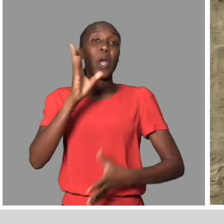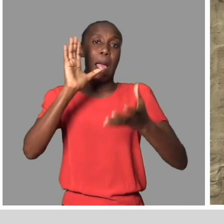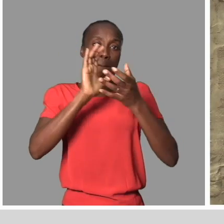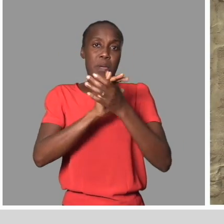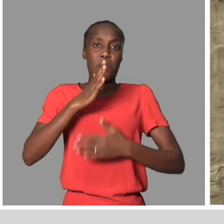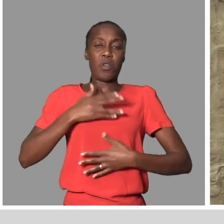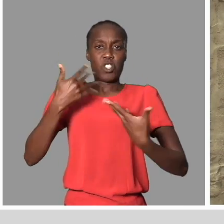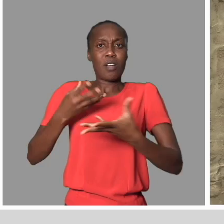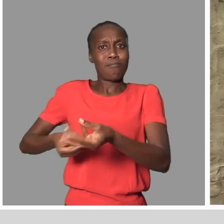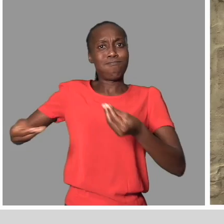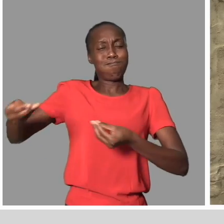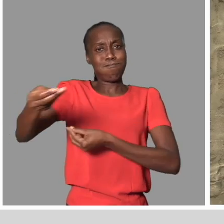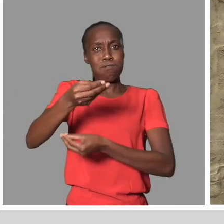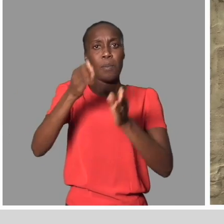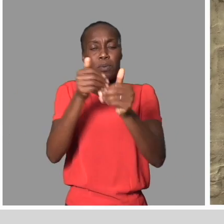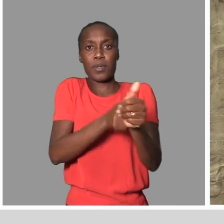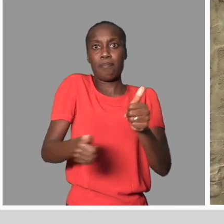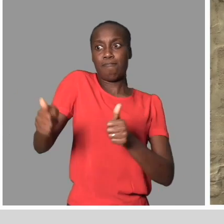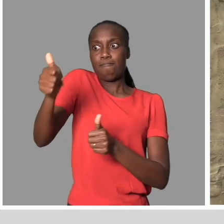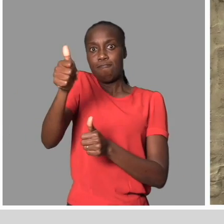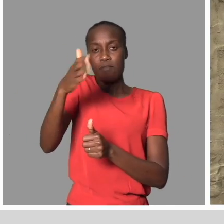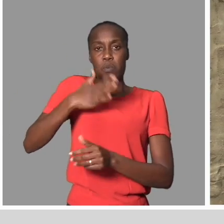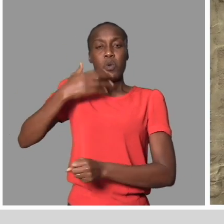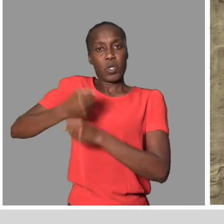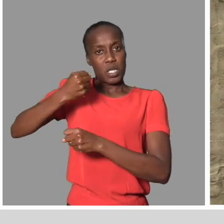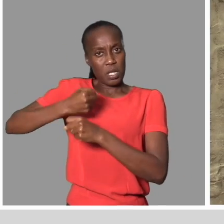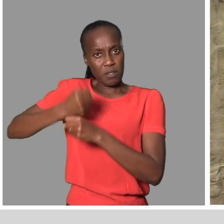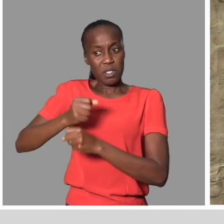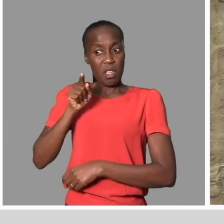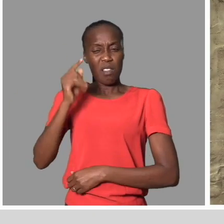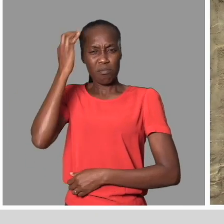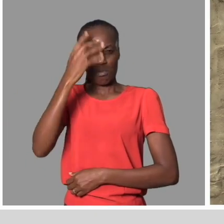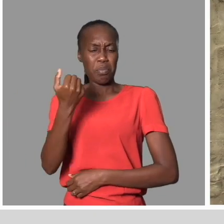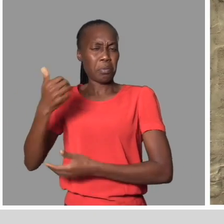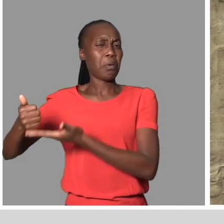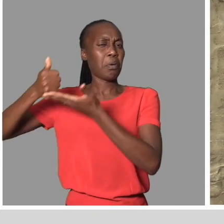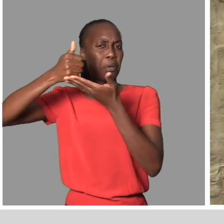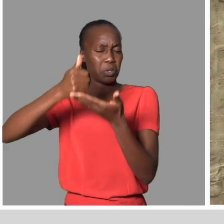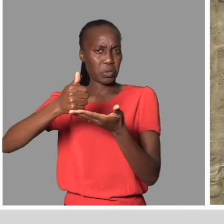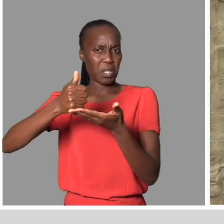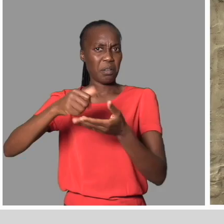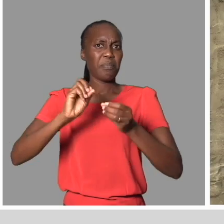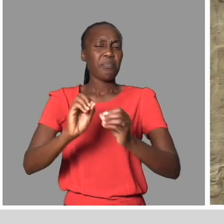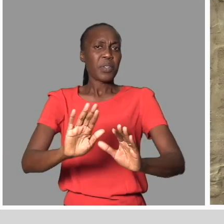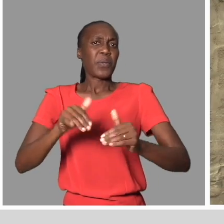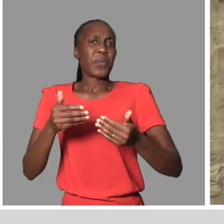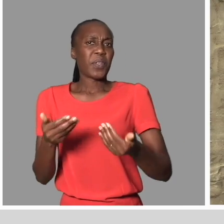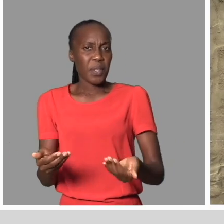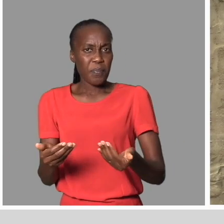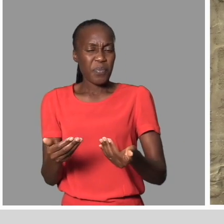então partilhei com a gerência, o gerente neste caso, e ele achou que podíamos ajudar no sentido de